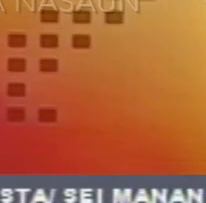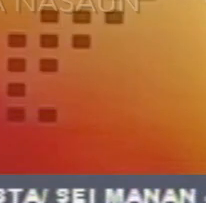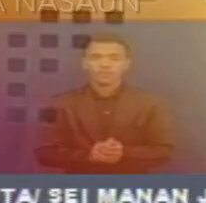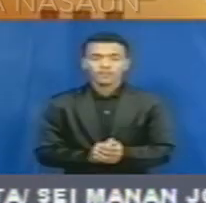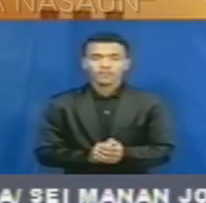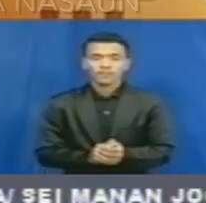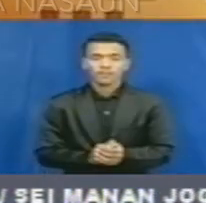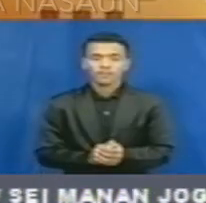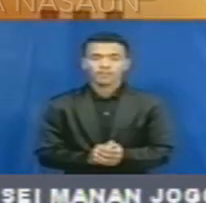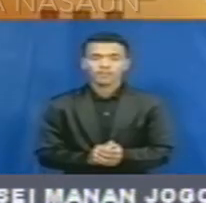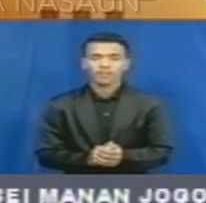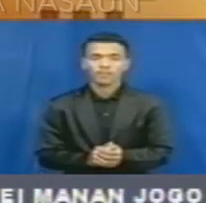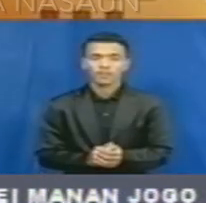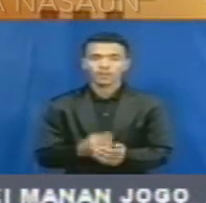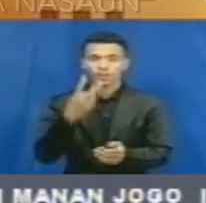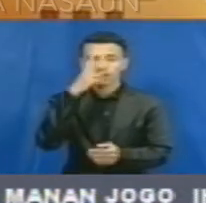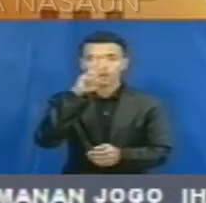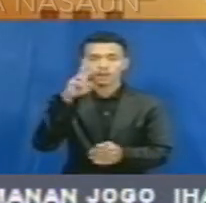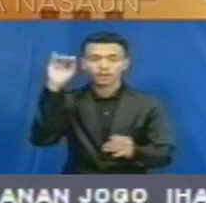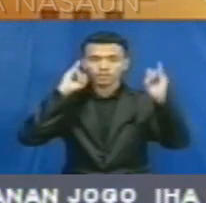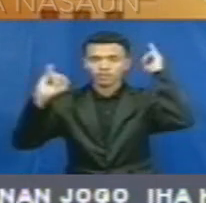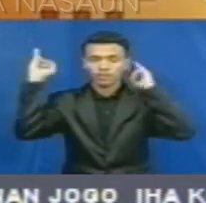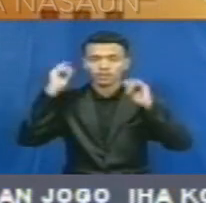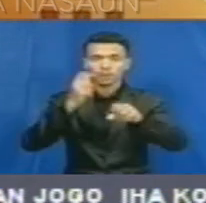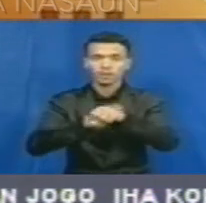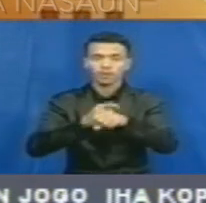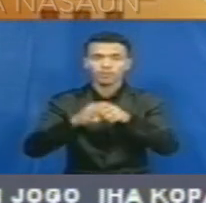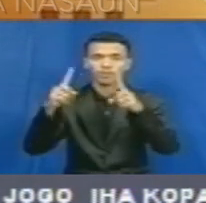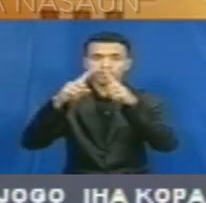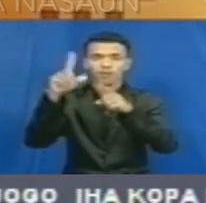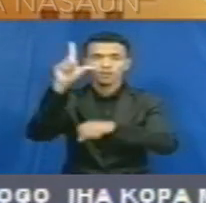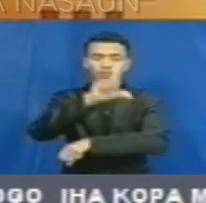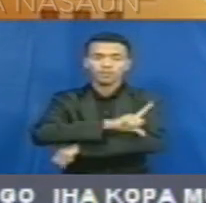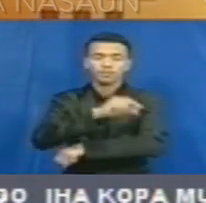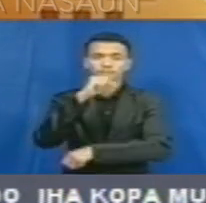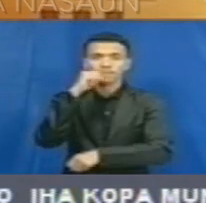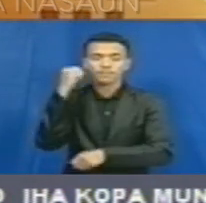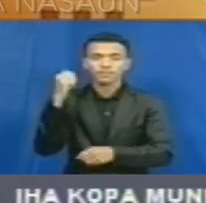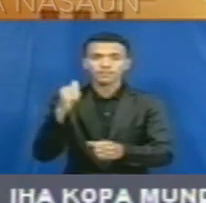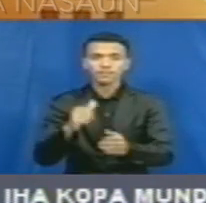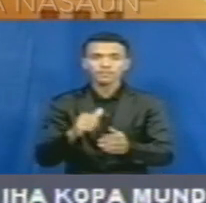Na Fatinha Gazeta às 24, Rodi acompanha informação, previsão tempo, by edição Abangnian.